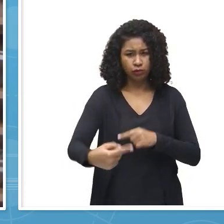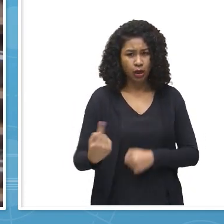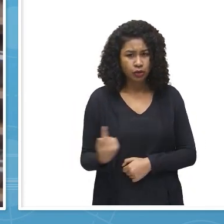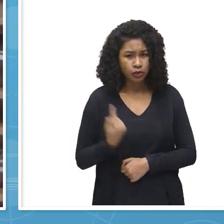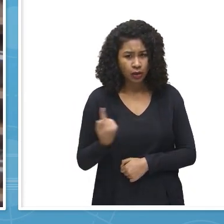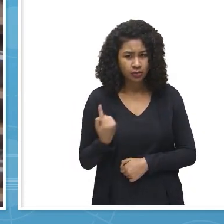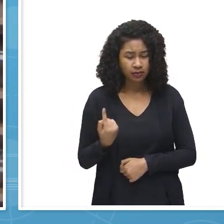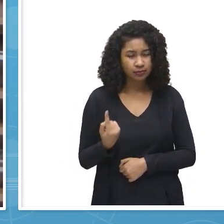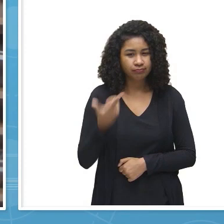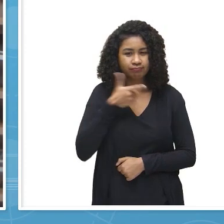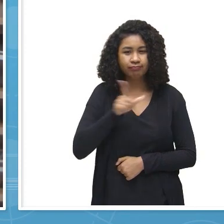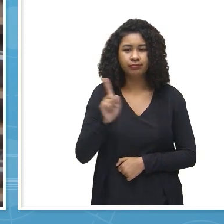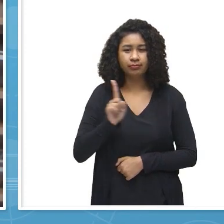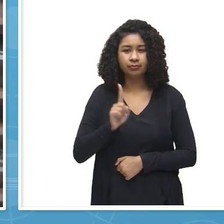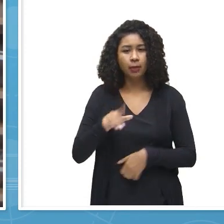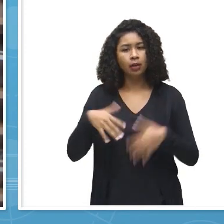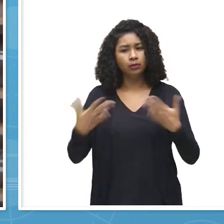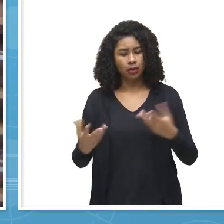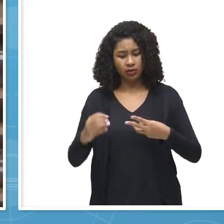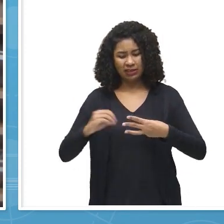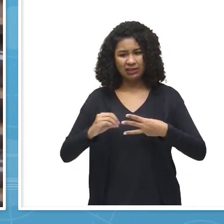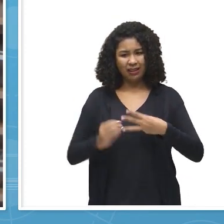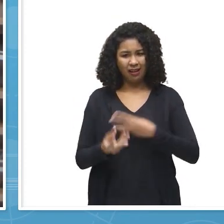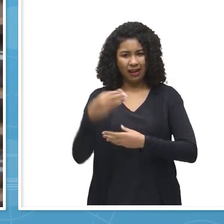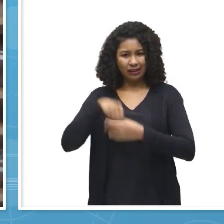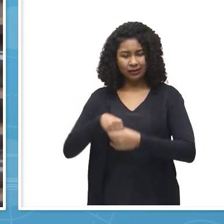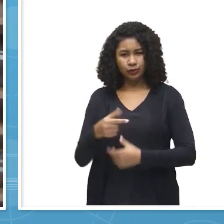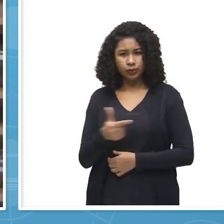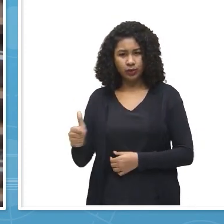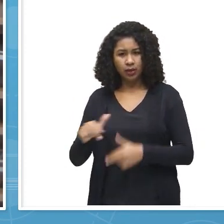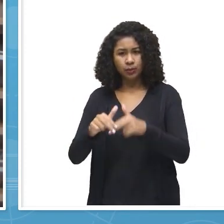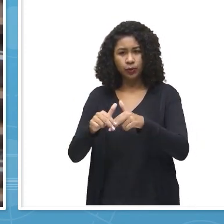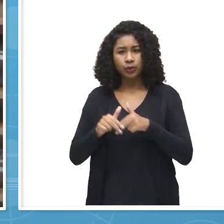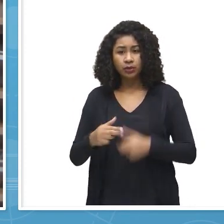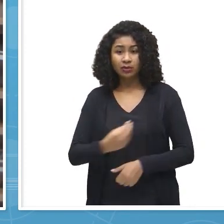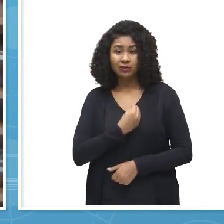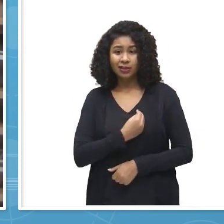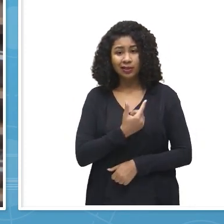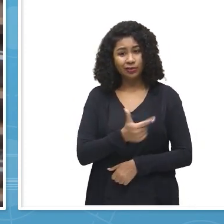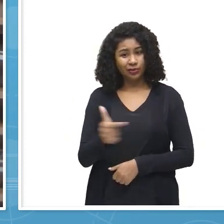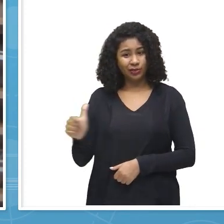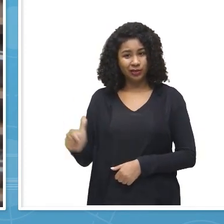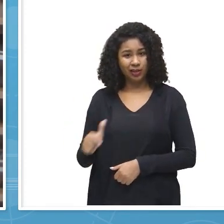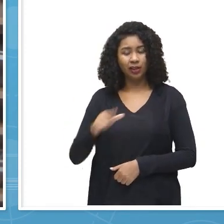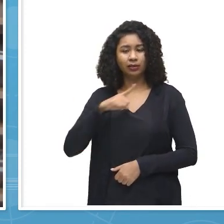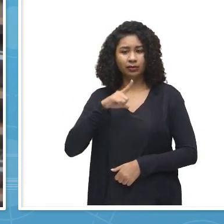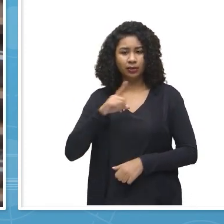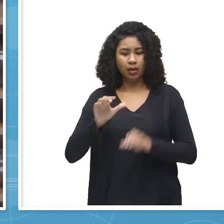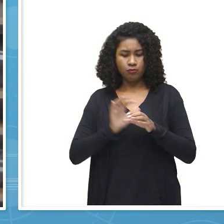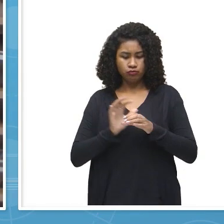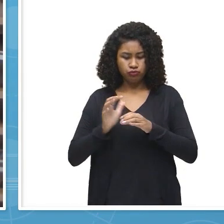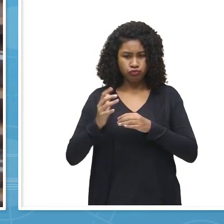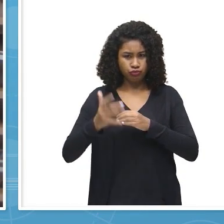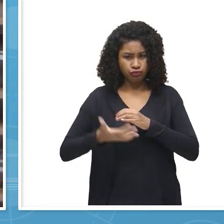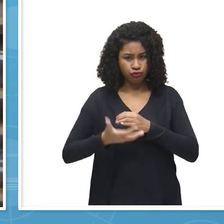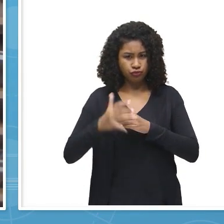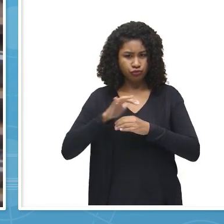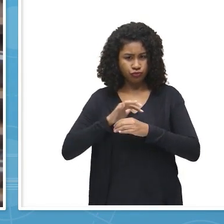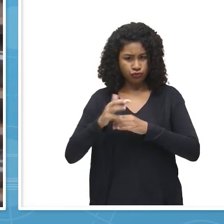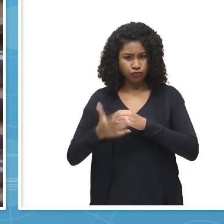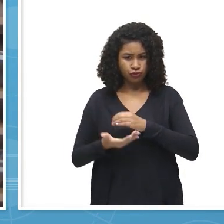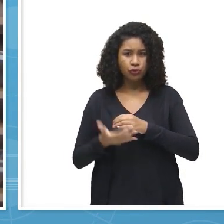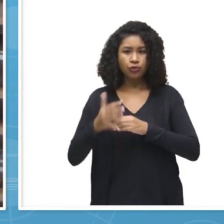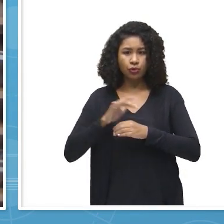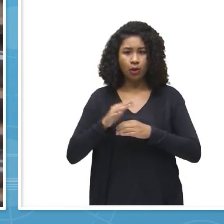eles não têm células também, então não são considerados vivos, tá? Então são essas estruturas que têm a cápsula de proteína, o material